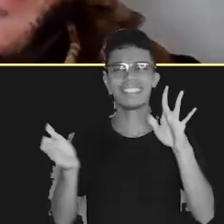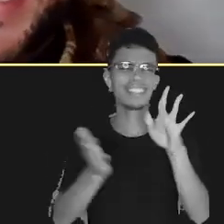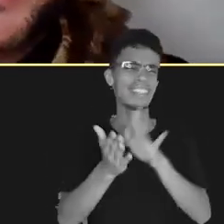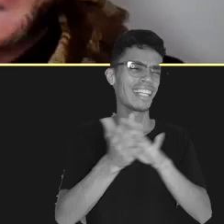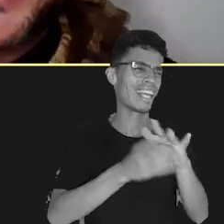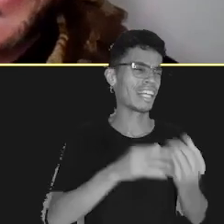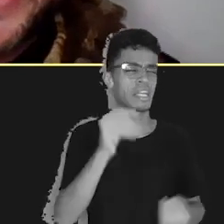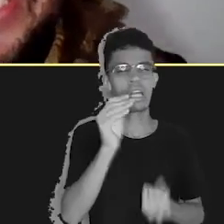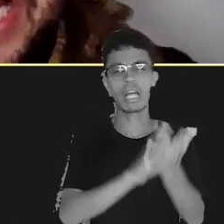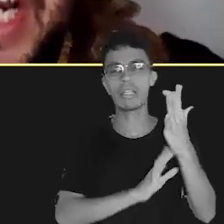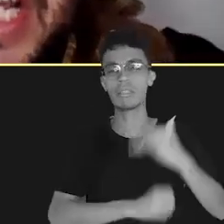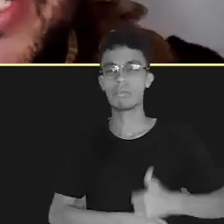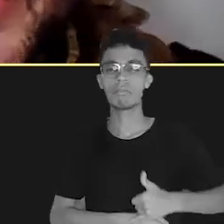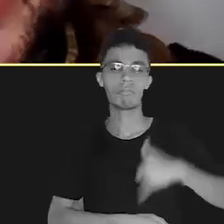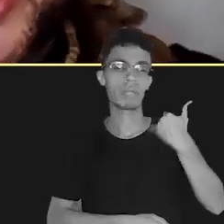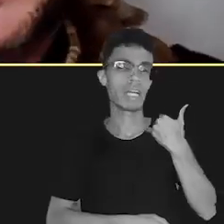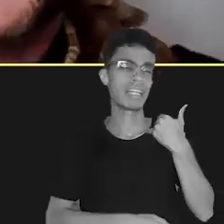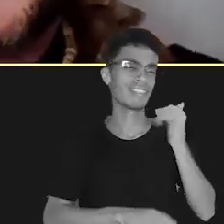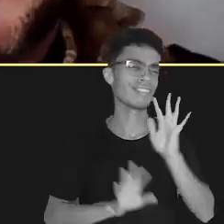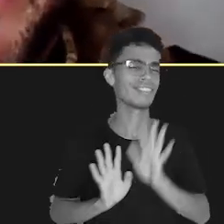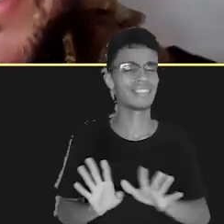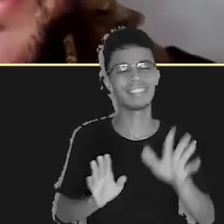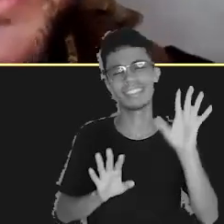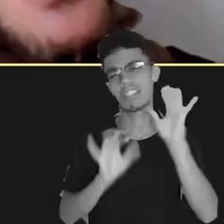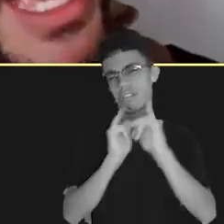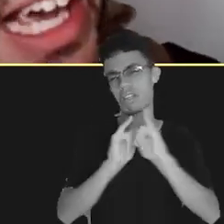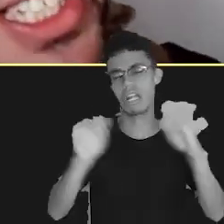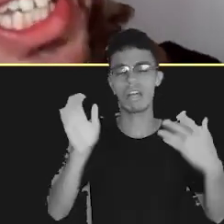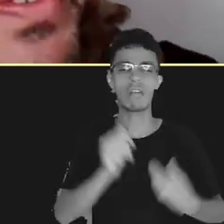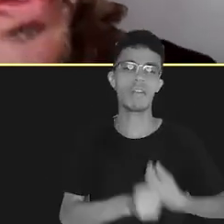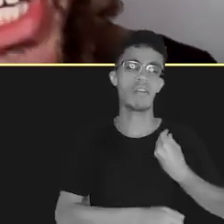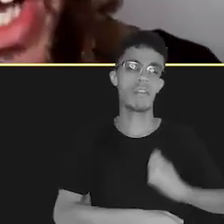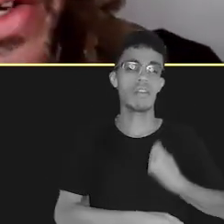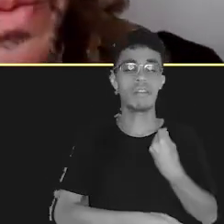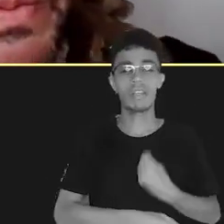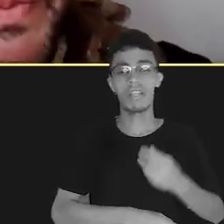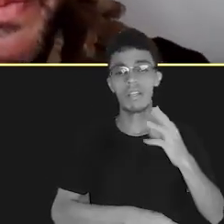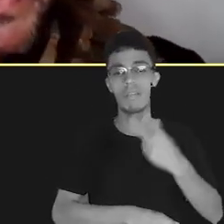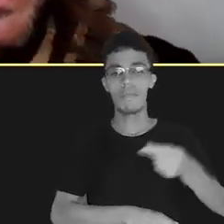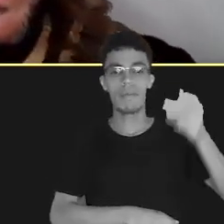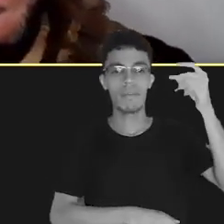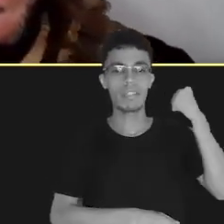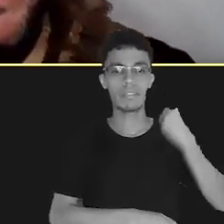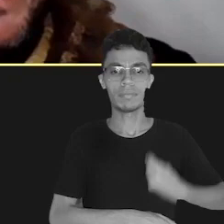Que vaidade. Nem lícito seria que vivesse quem assim vivia.